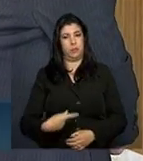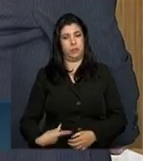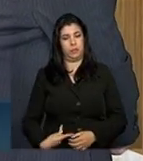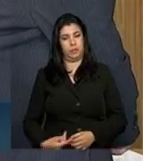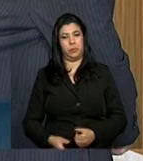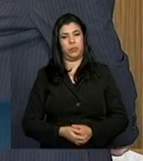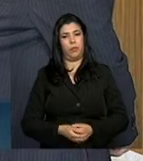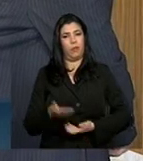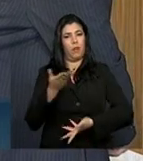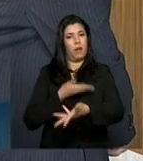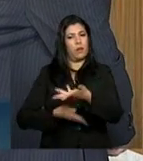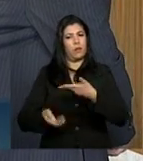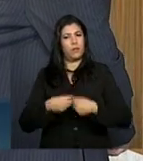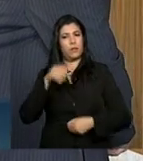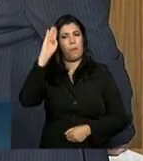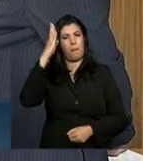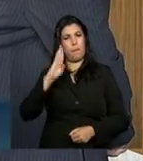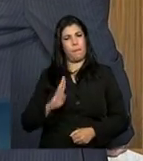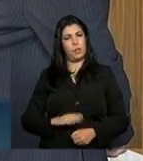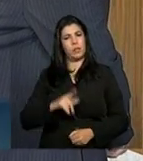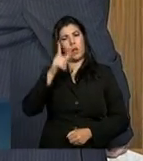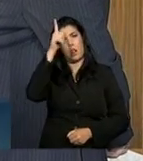Brasil e Alemanha são antigas,